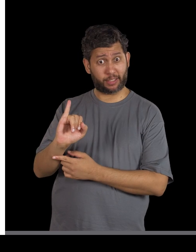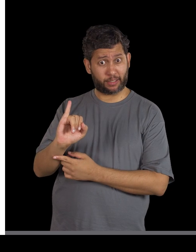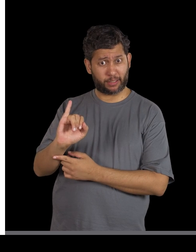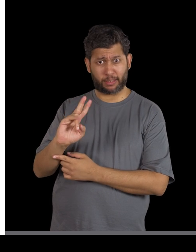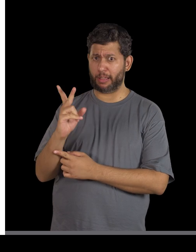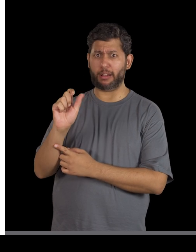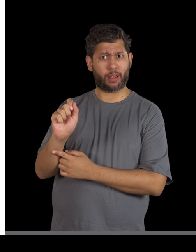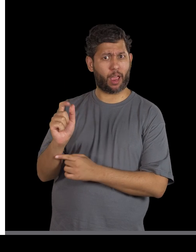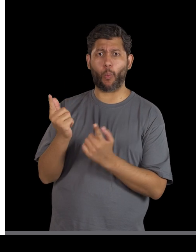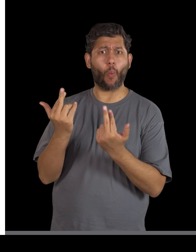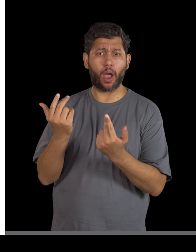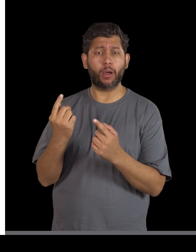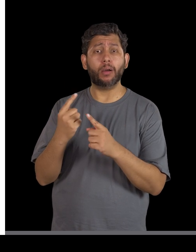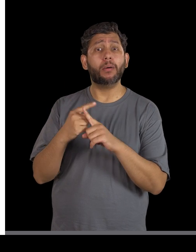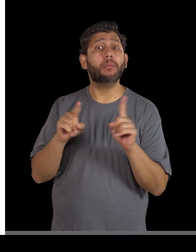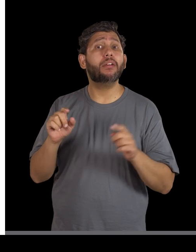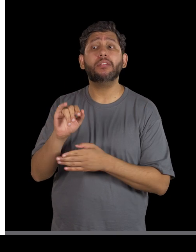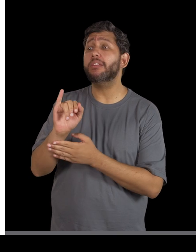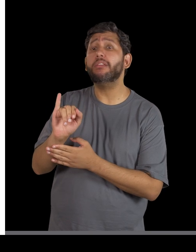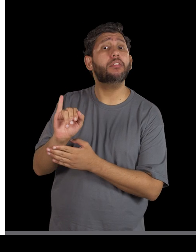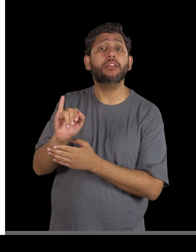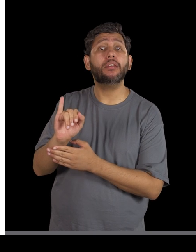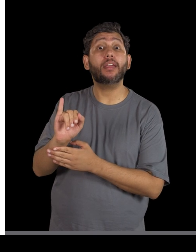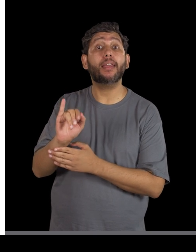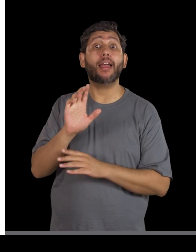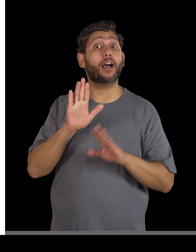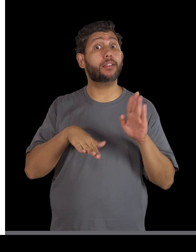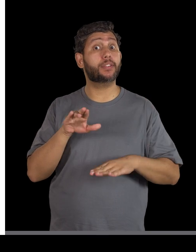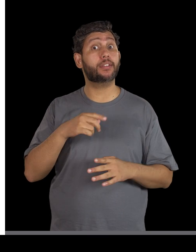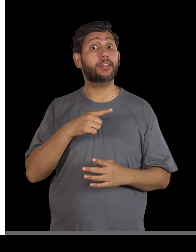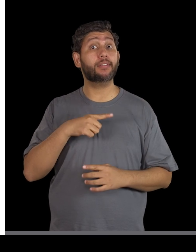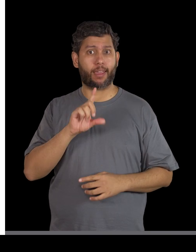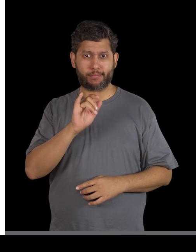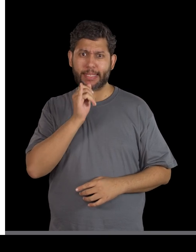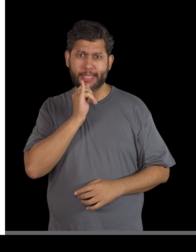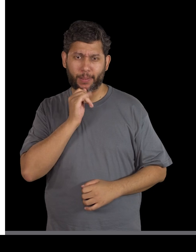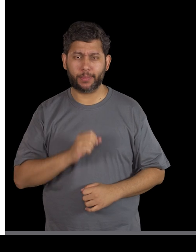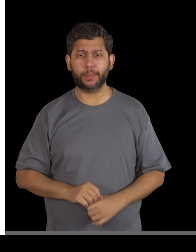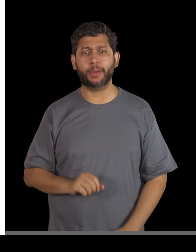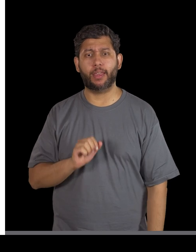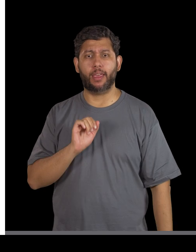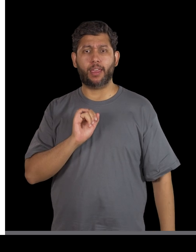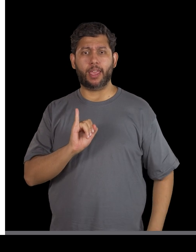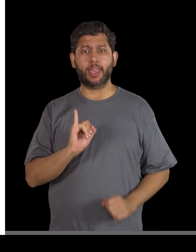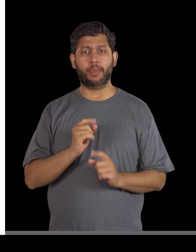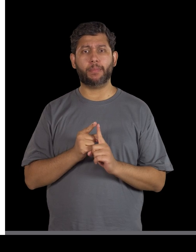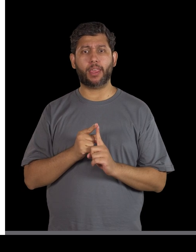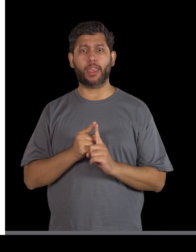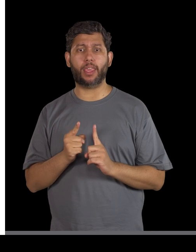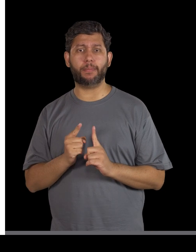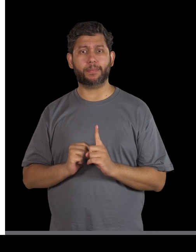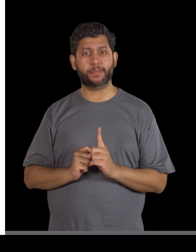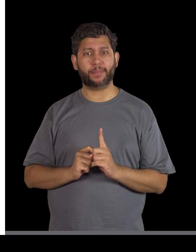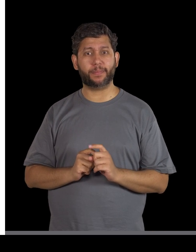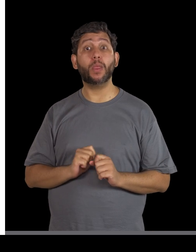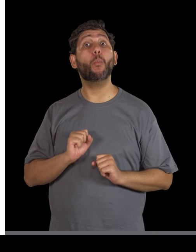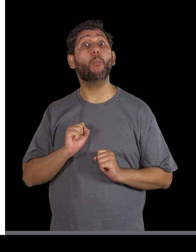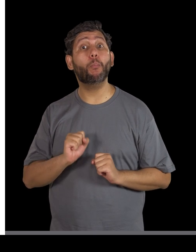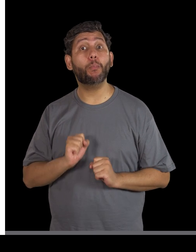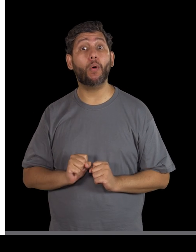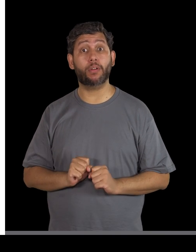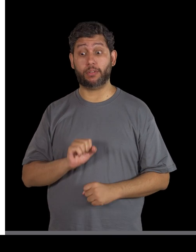ilha, que a gente tem no português, a diferença é que ele é um pouquinho mais longo, então, lembrando, para dizer que uma vogal é longa, eu posso colocar